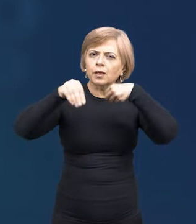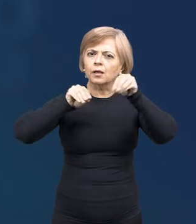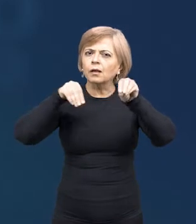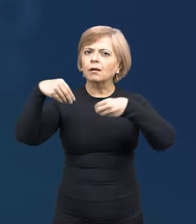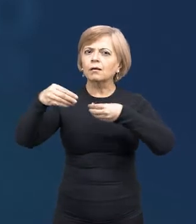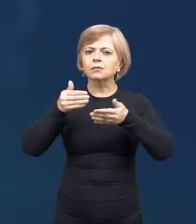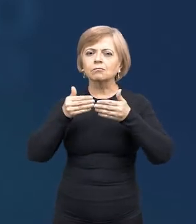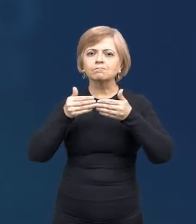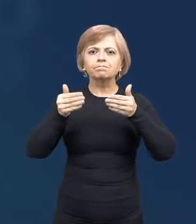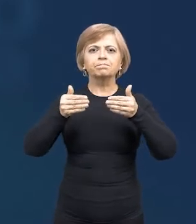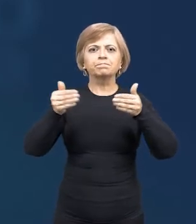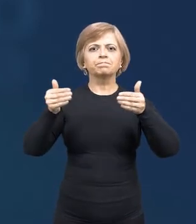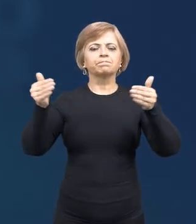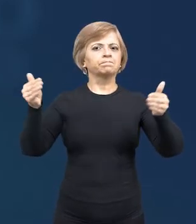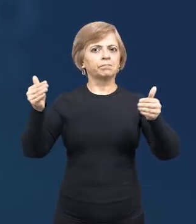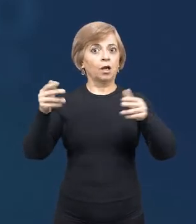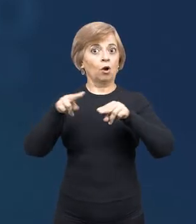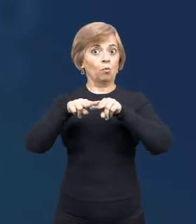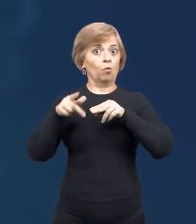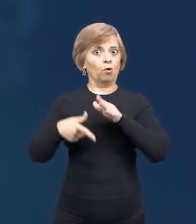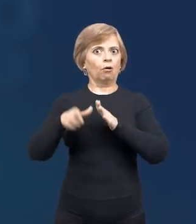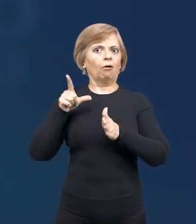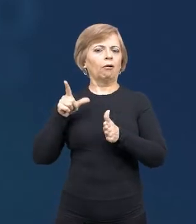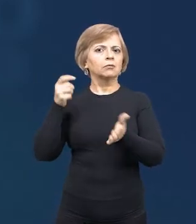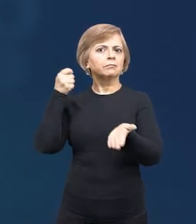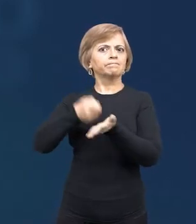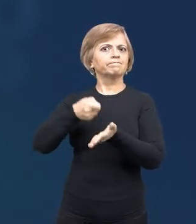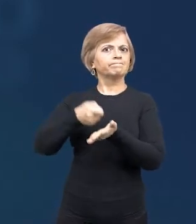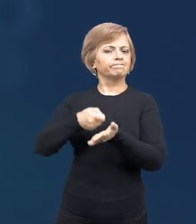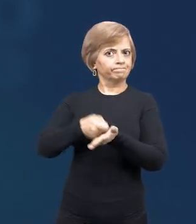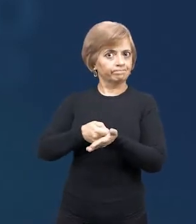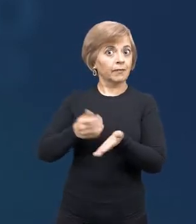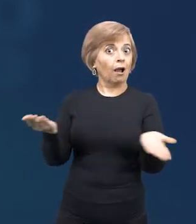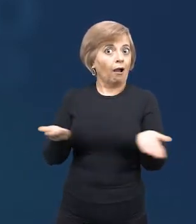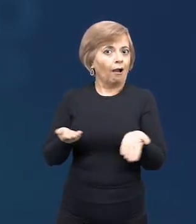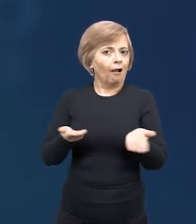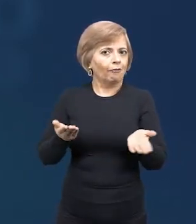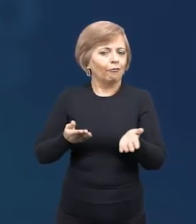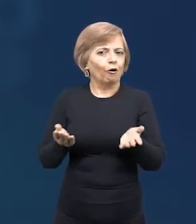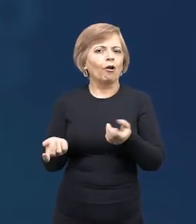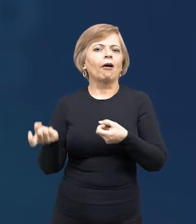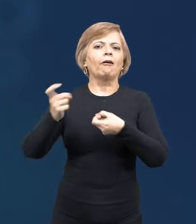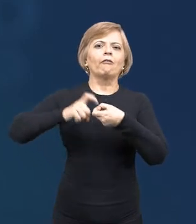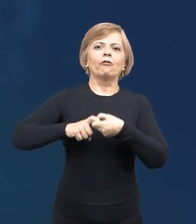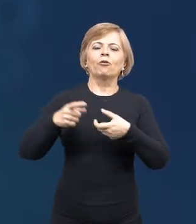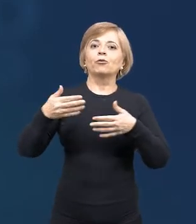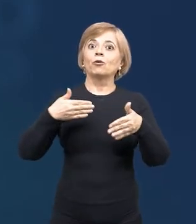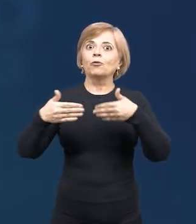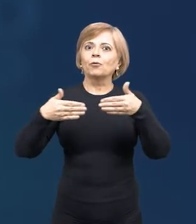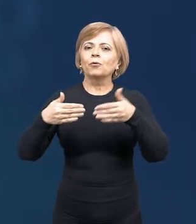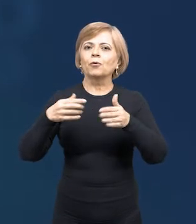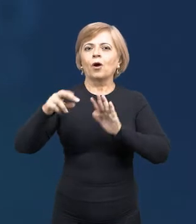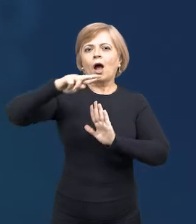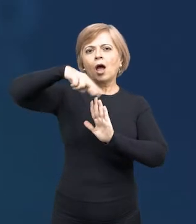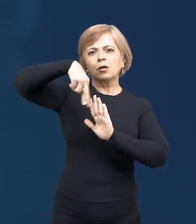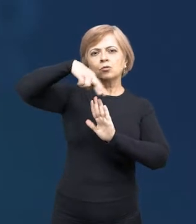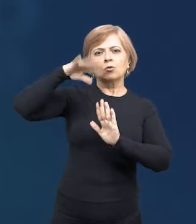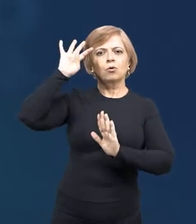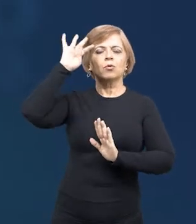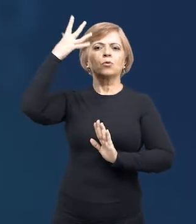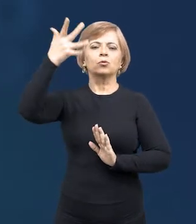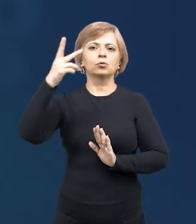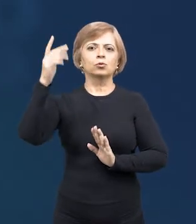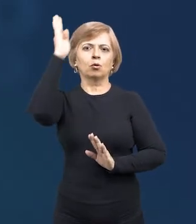medidas restritivas impostas pelo Governo do Estado do Rio de Janeiro, e a Resolução do Conselho Nacional do Ministério Público